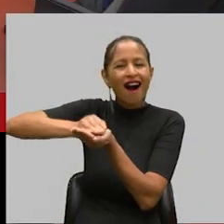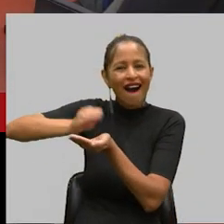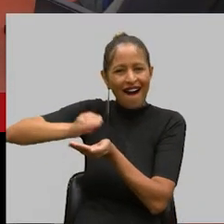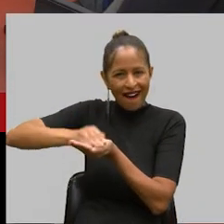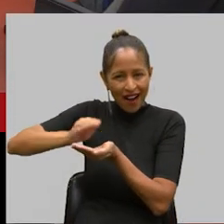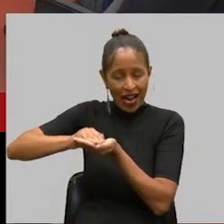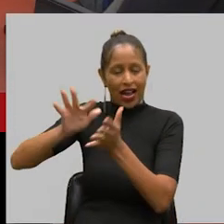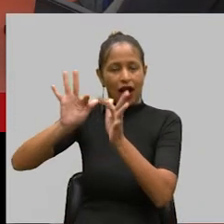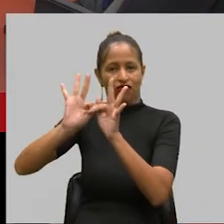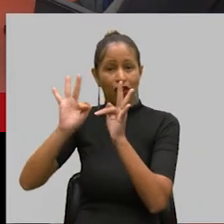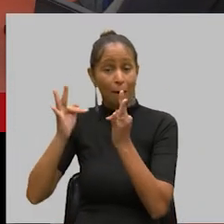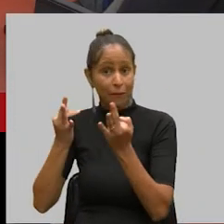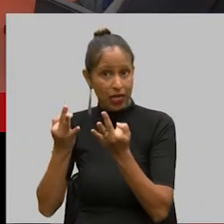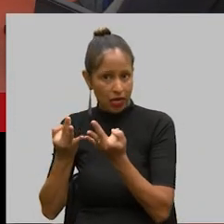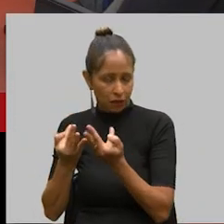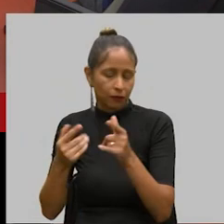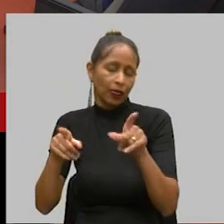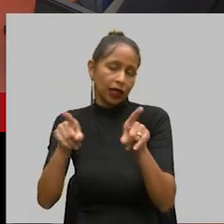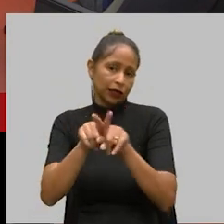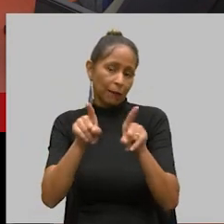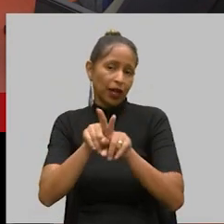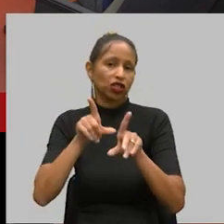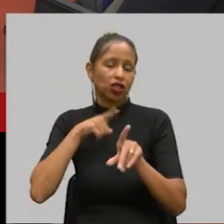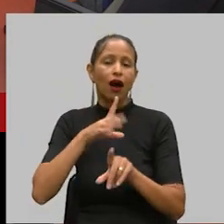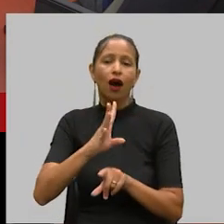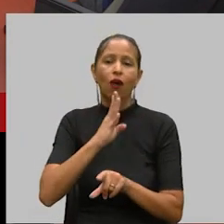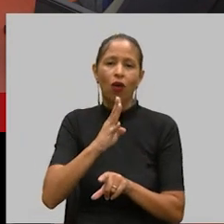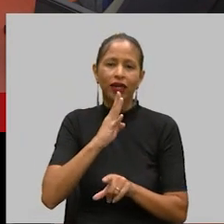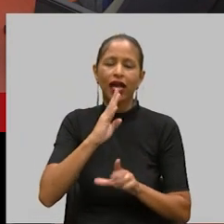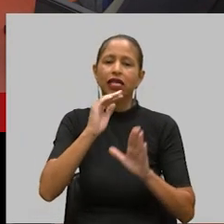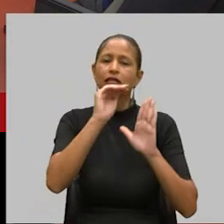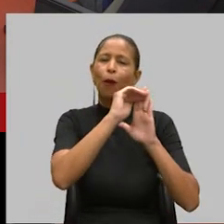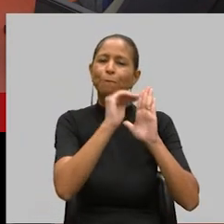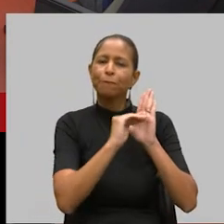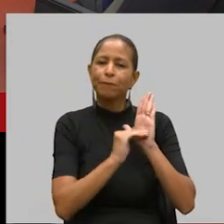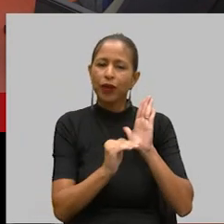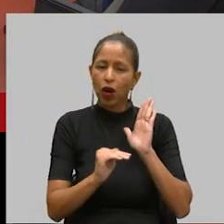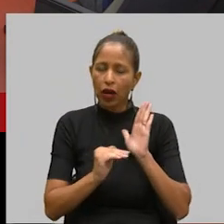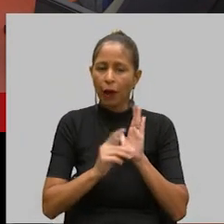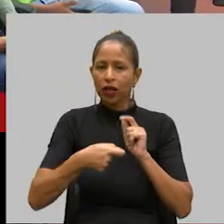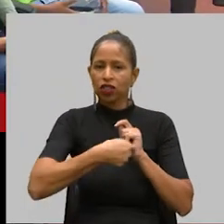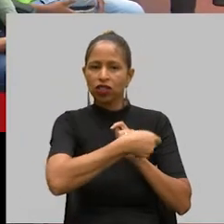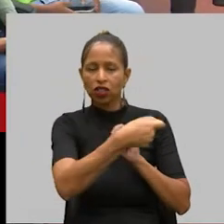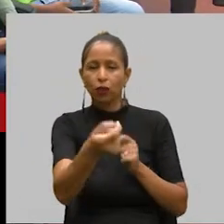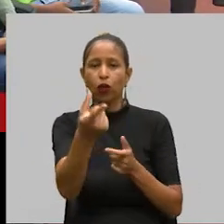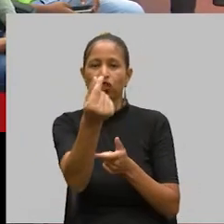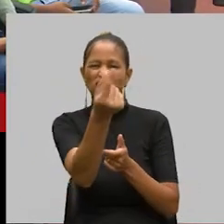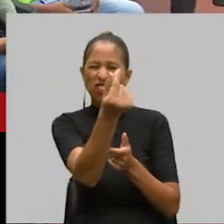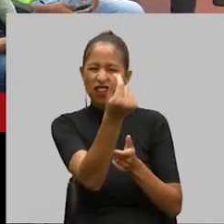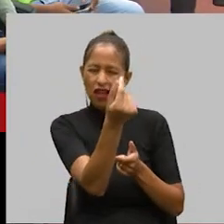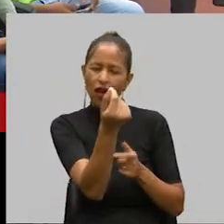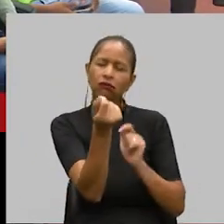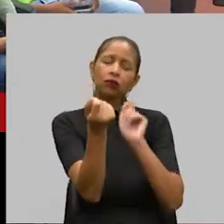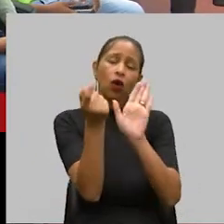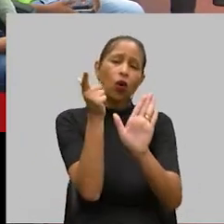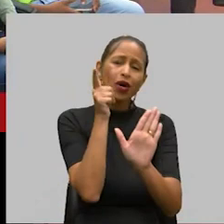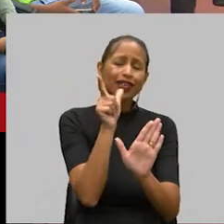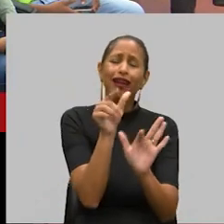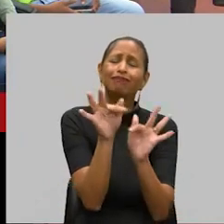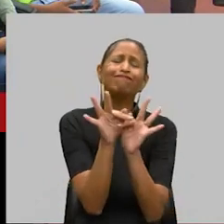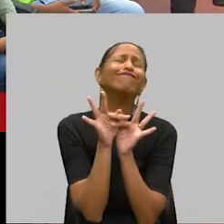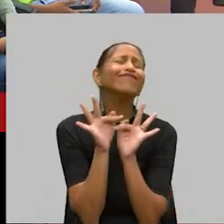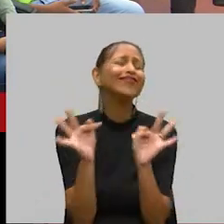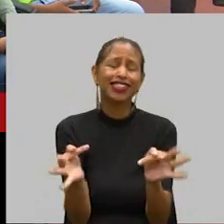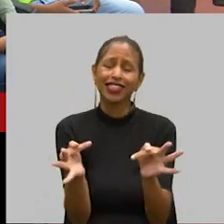Família o bolsa família você já conhece é um programa né que distribui renda que garante as pessoas o mínimo